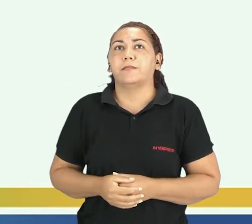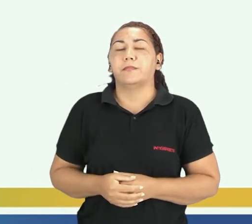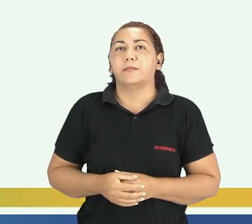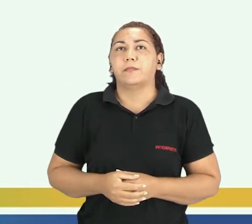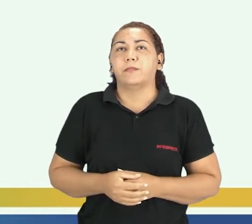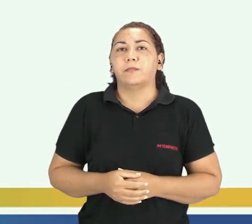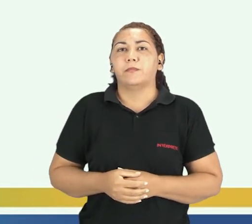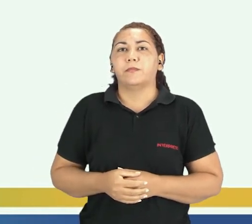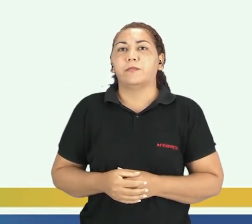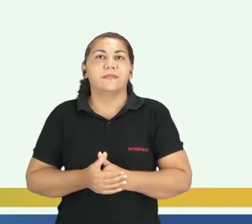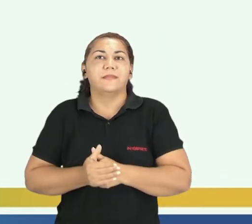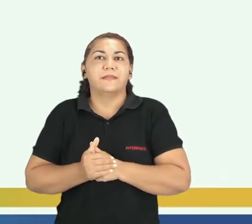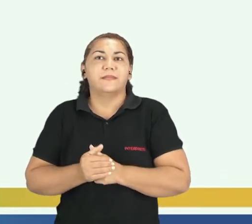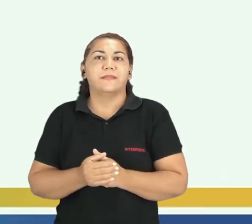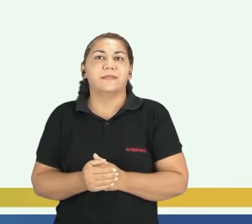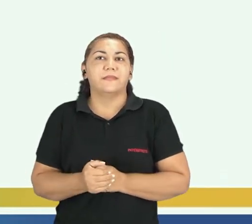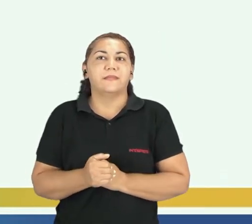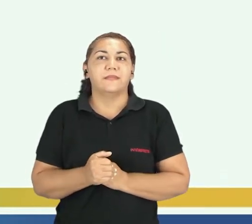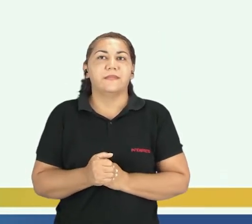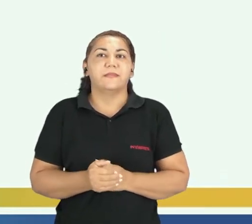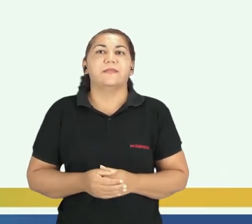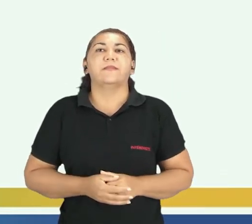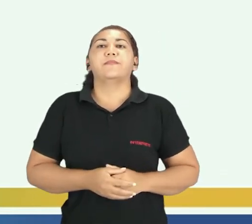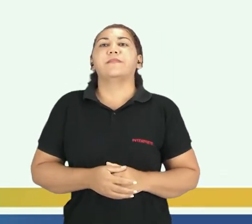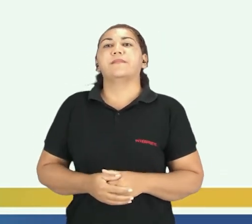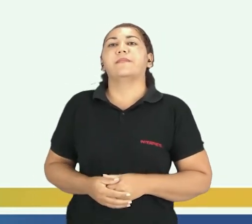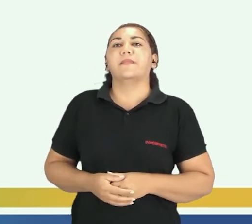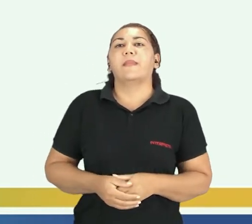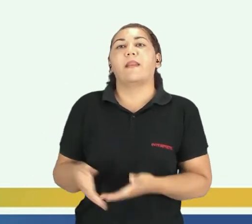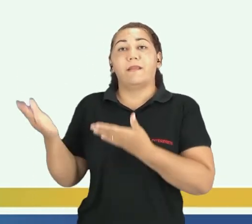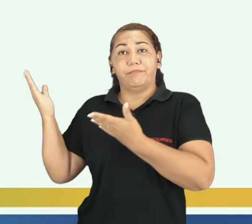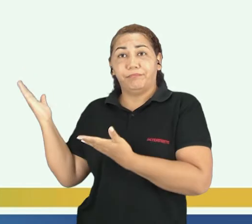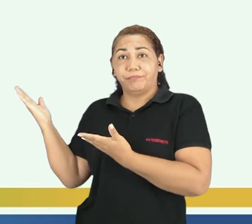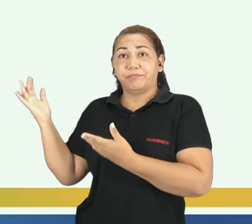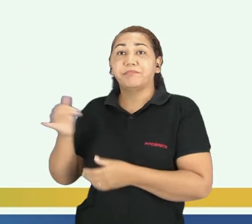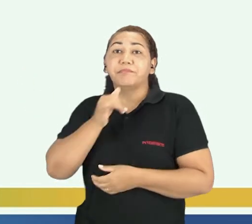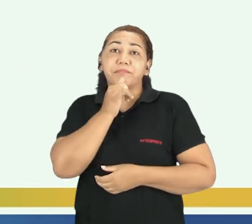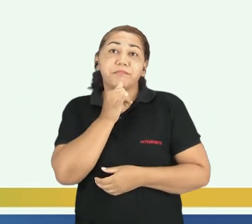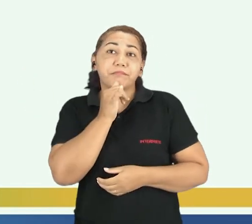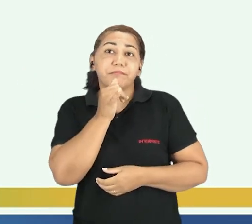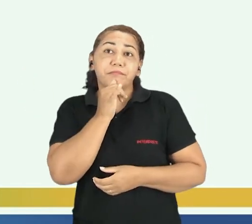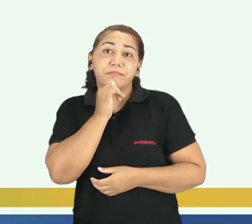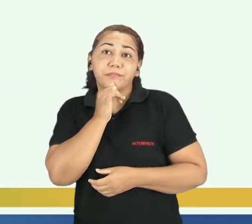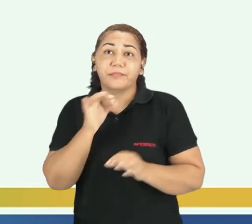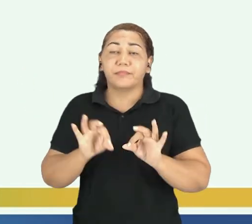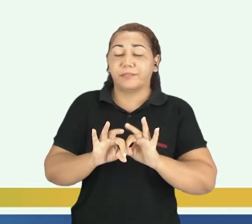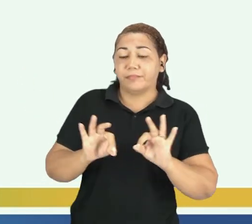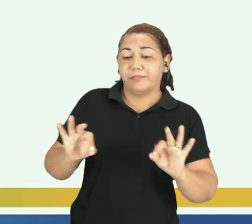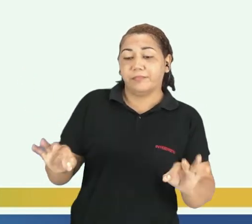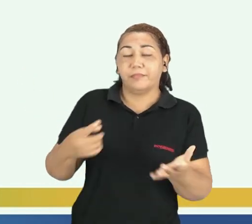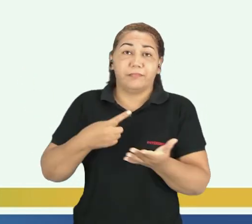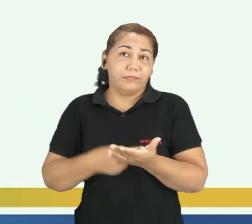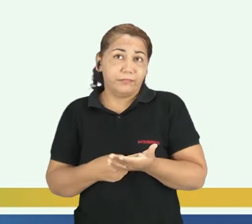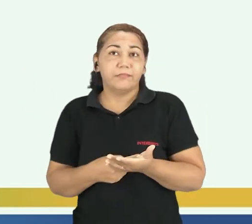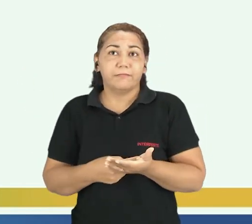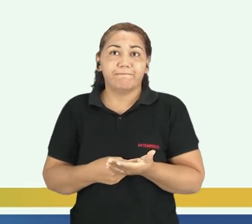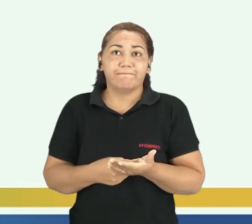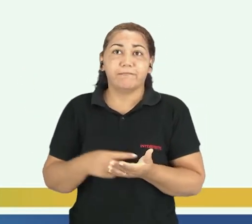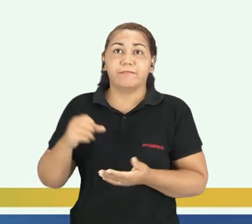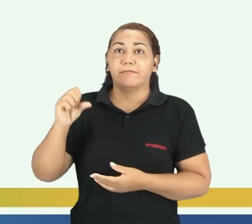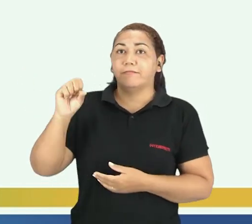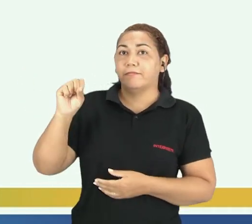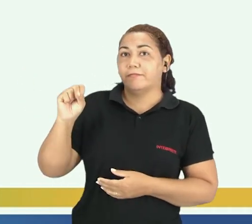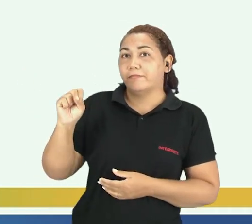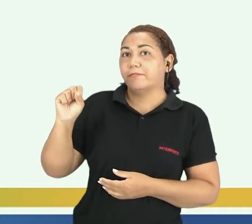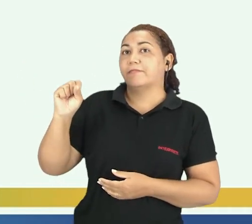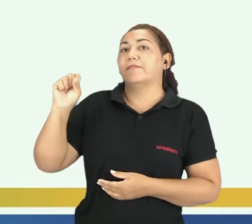bom? Vamos ver outro exemplo aí, da salsicha, ok? A salsicha, a gente